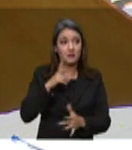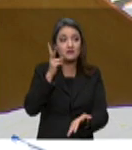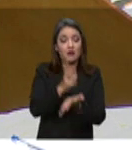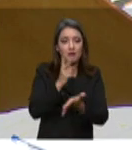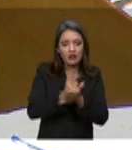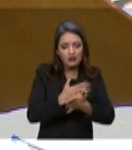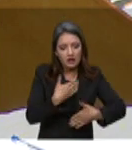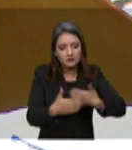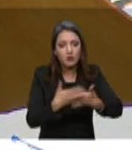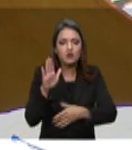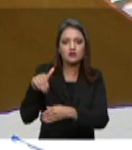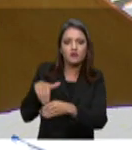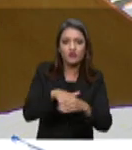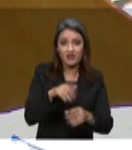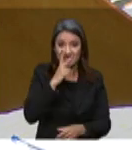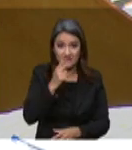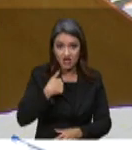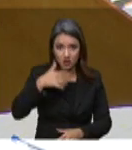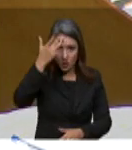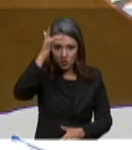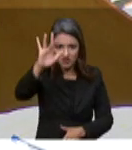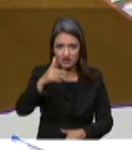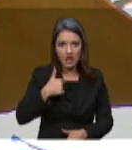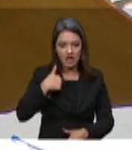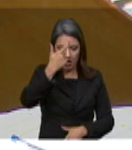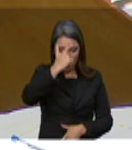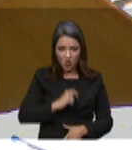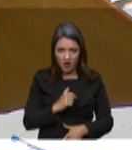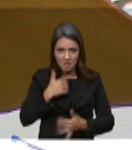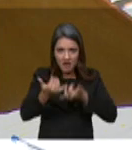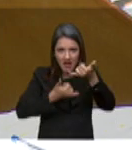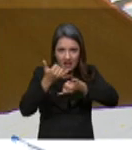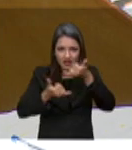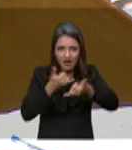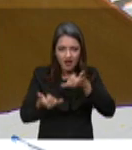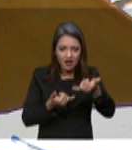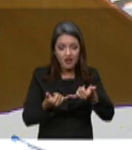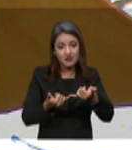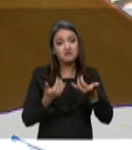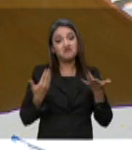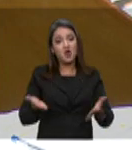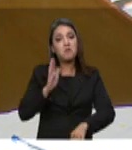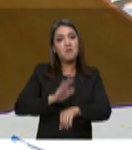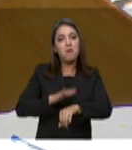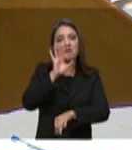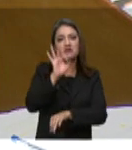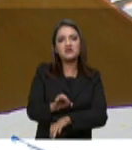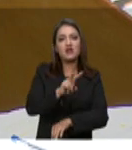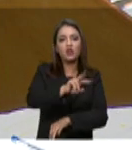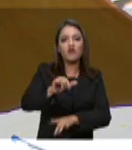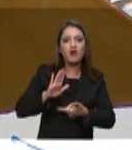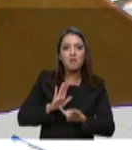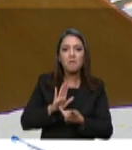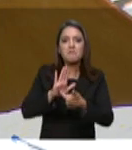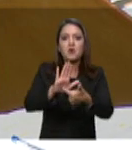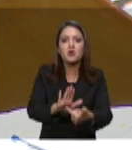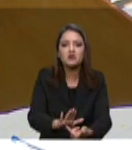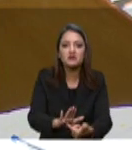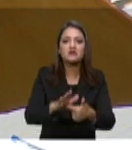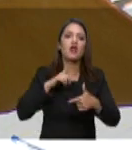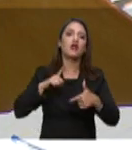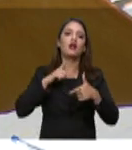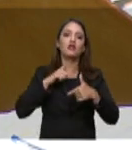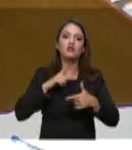processo eleitoral acha que eu não sei acha que eu tô aqui brincando é claro que na hora certa vai ser apresentado e vai ser